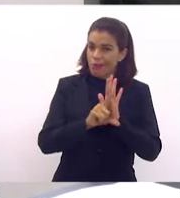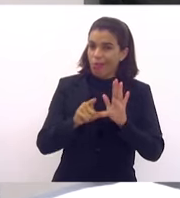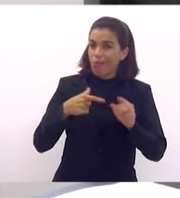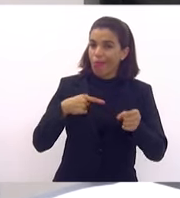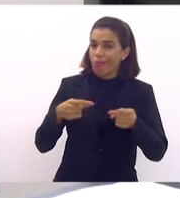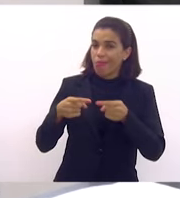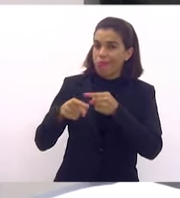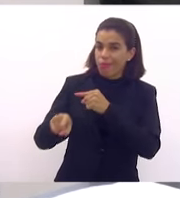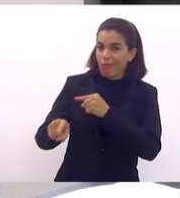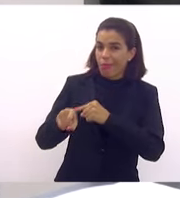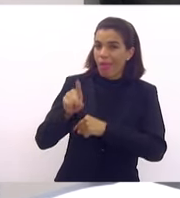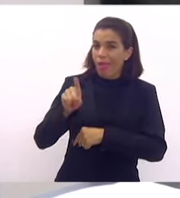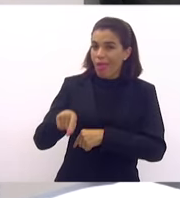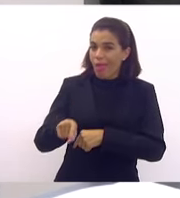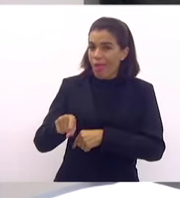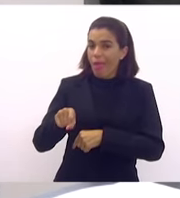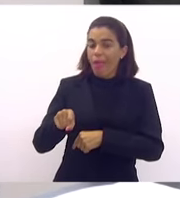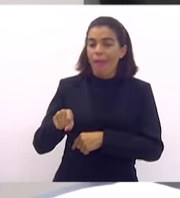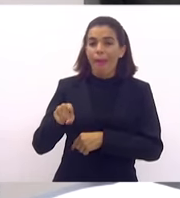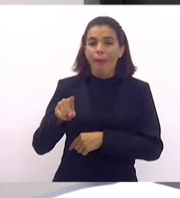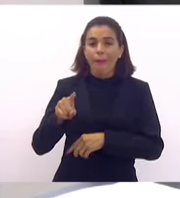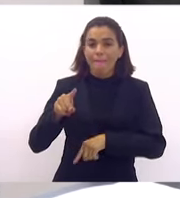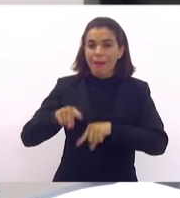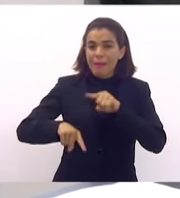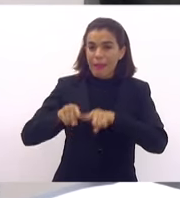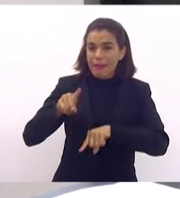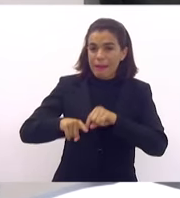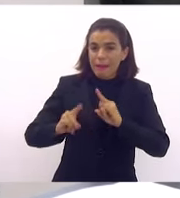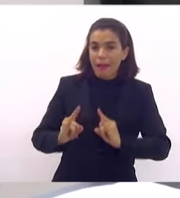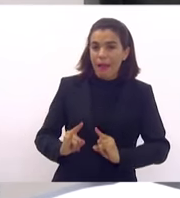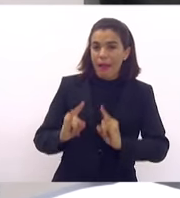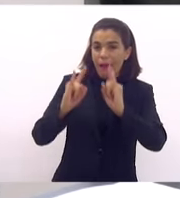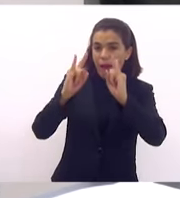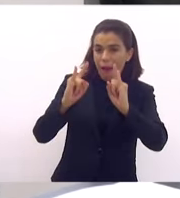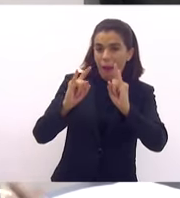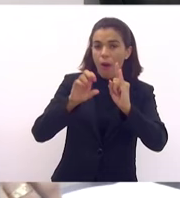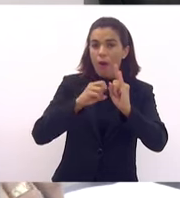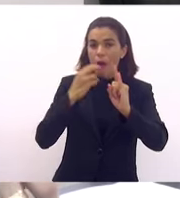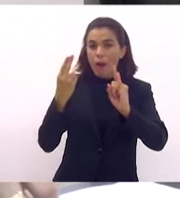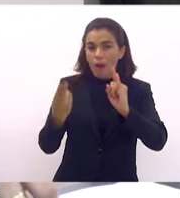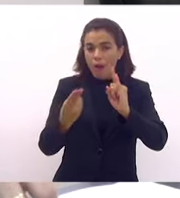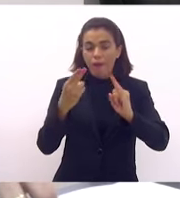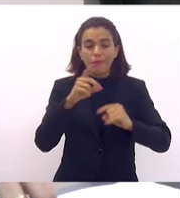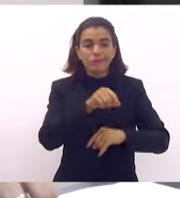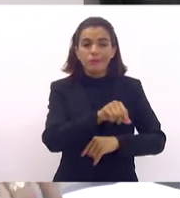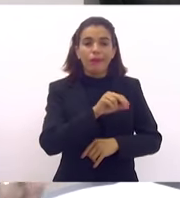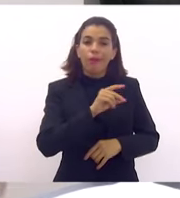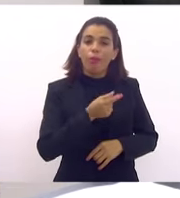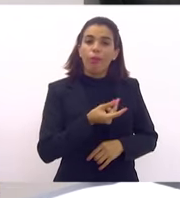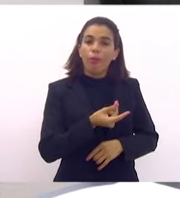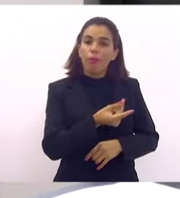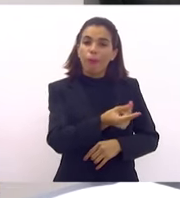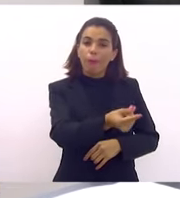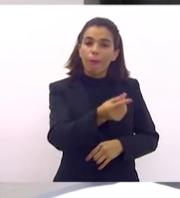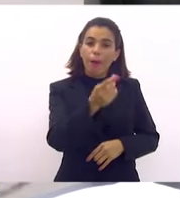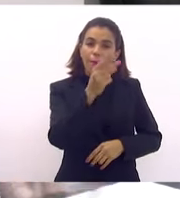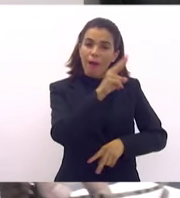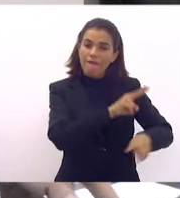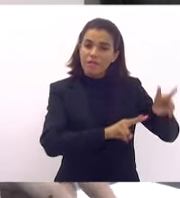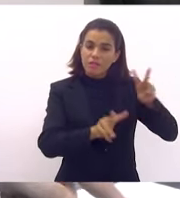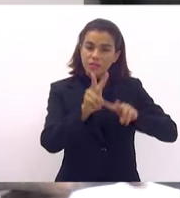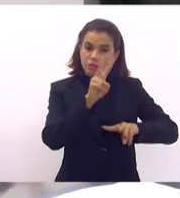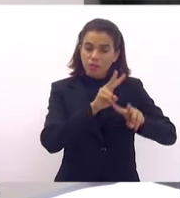se seria material ou imaterial, se é o prédio, se não é o prédio, que a gente não vai esgotar essa discussão agora em